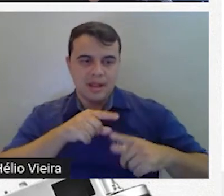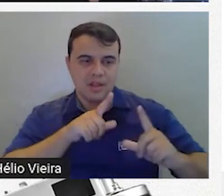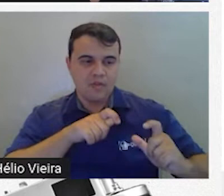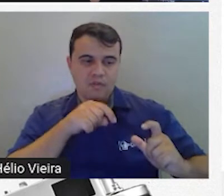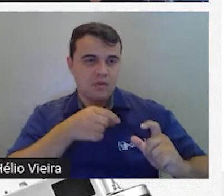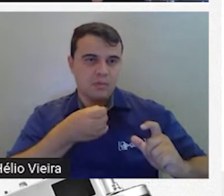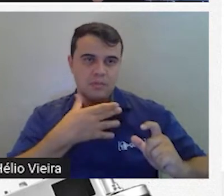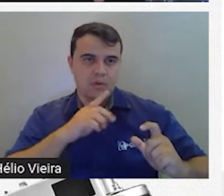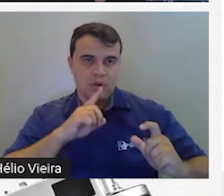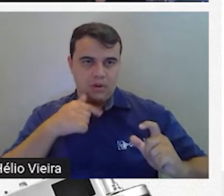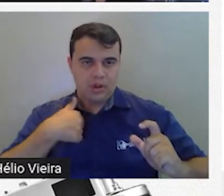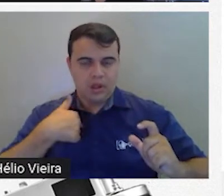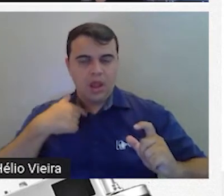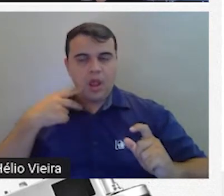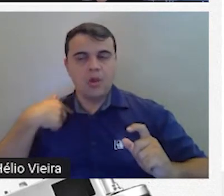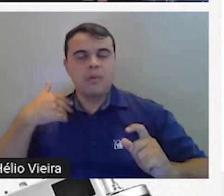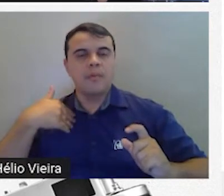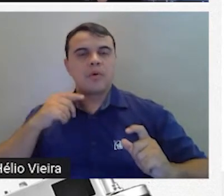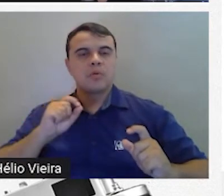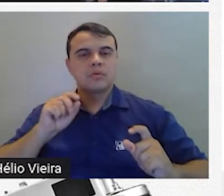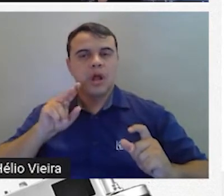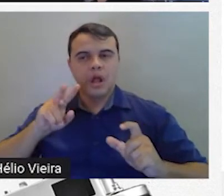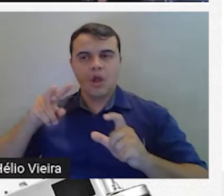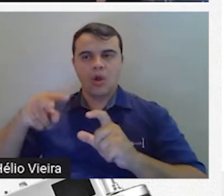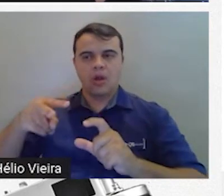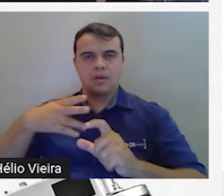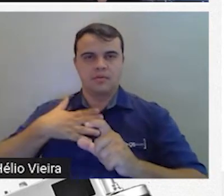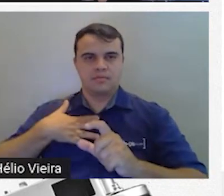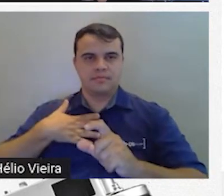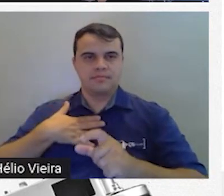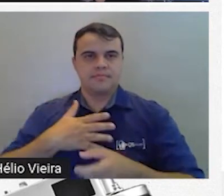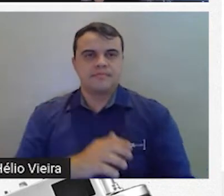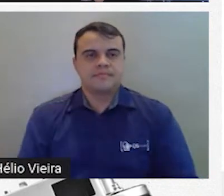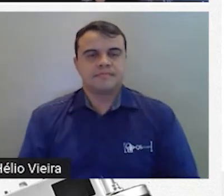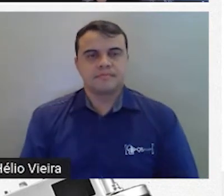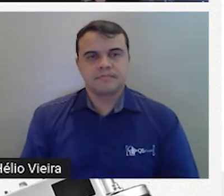fotografia interessante, mas sim esse olhar.